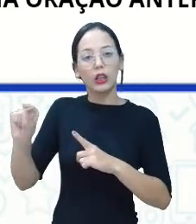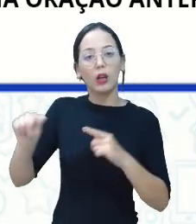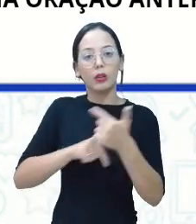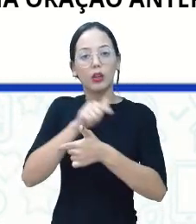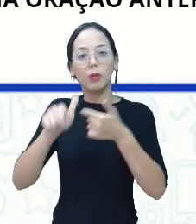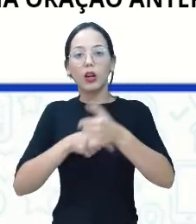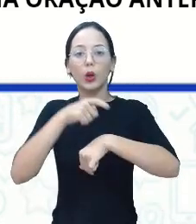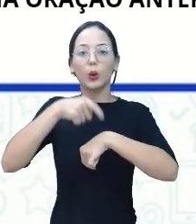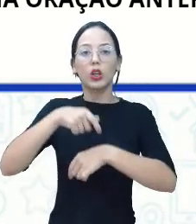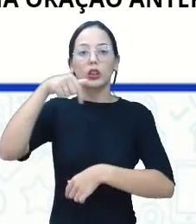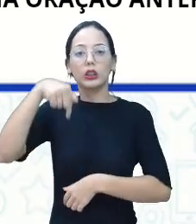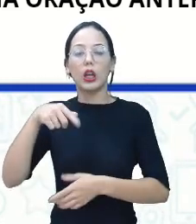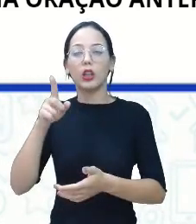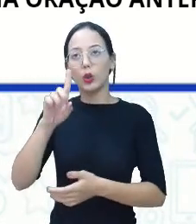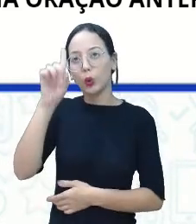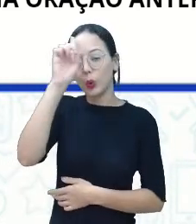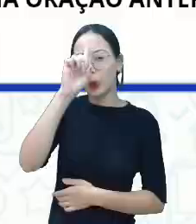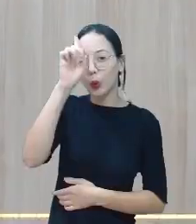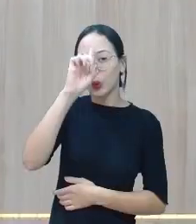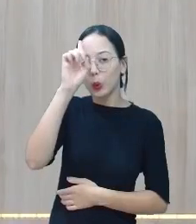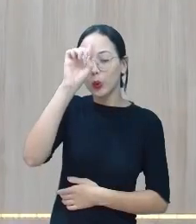às 7 horas,